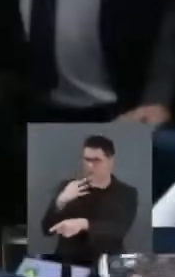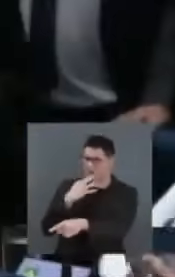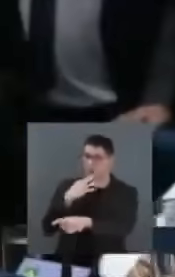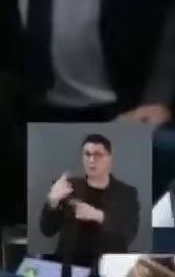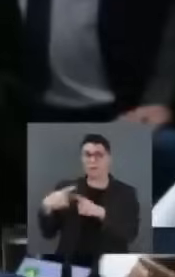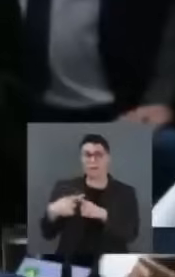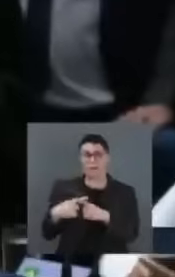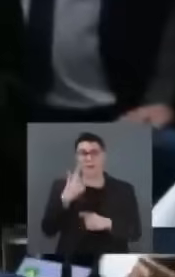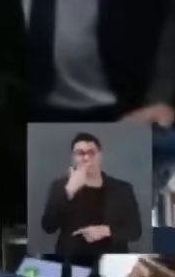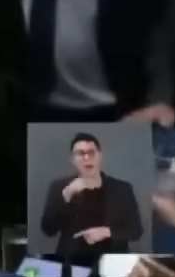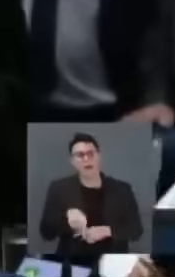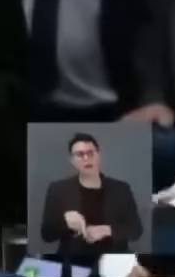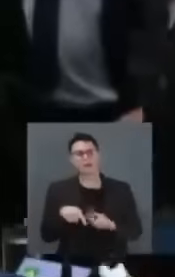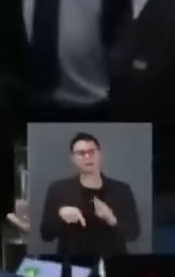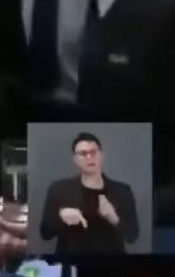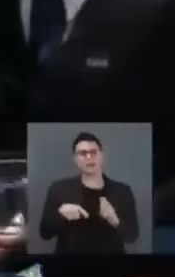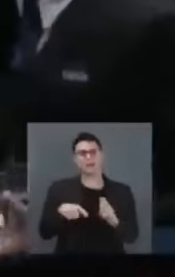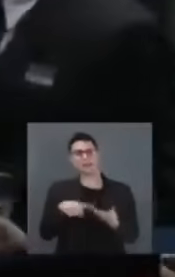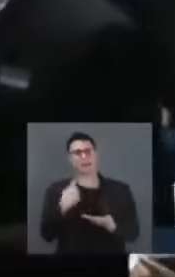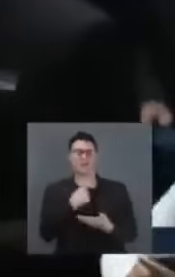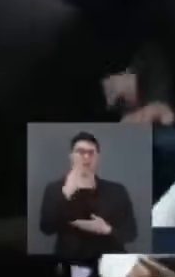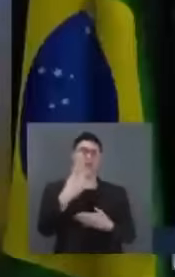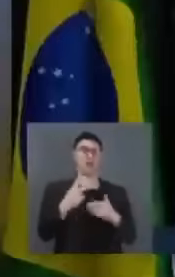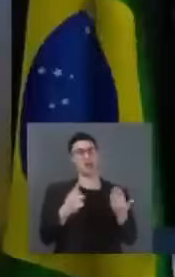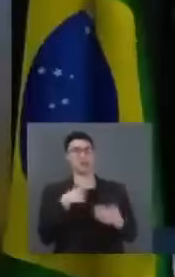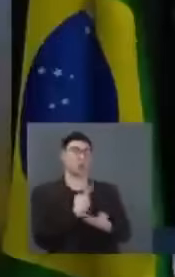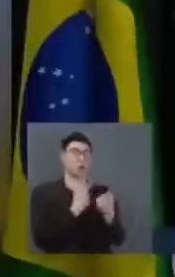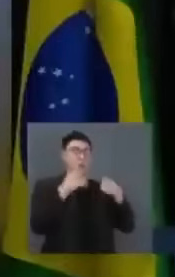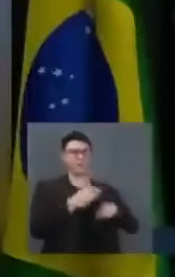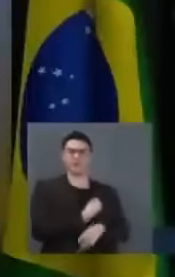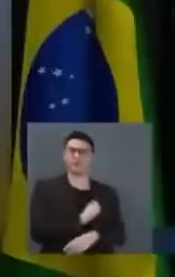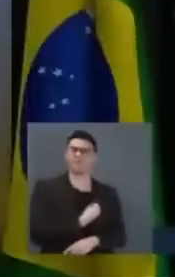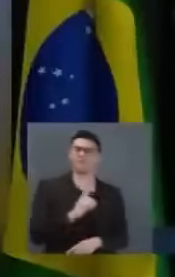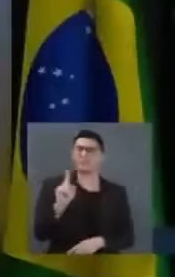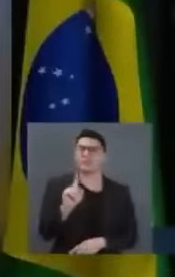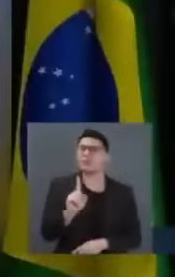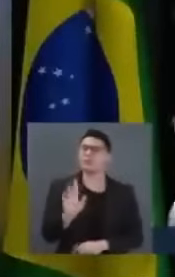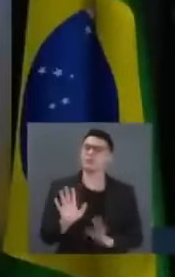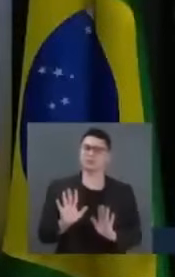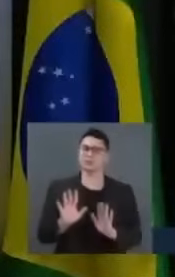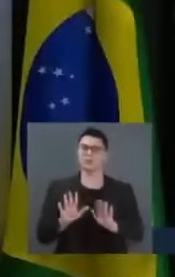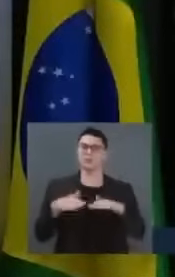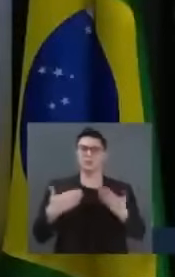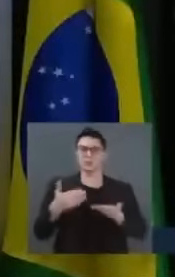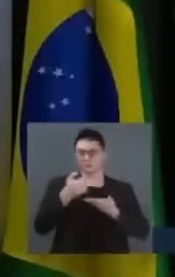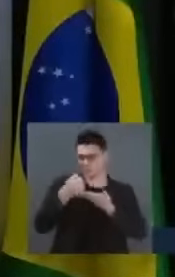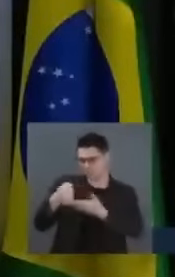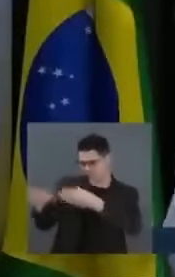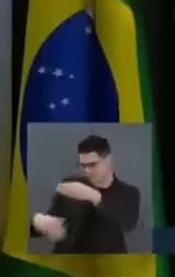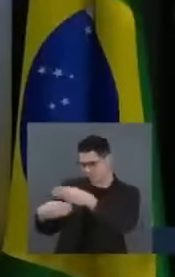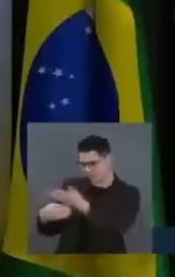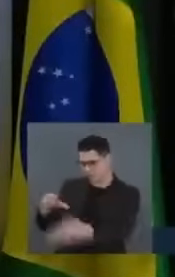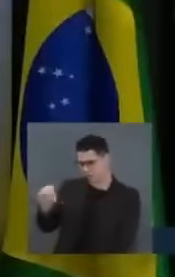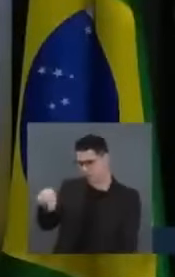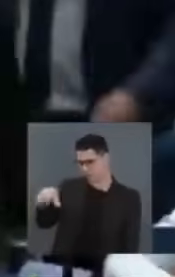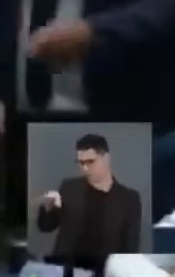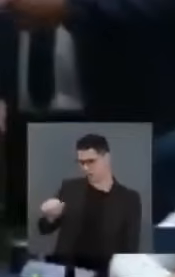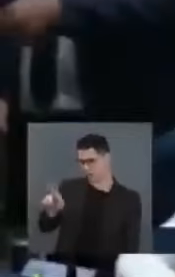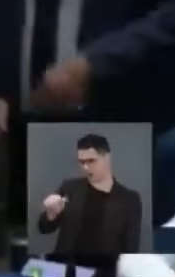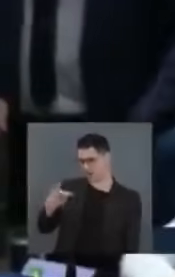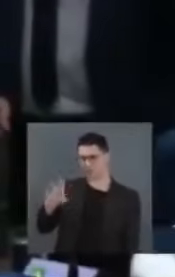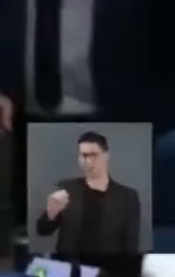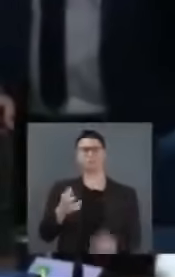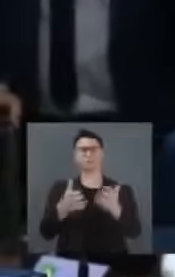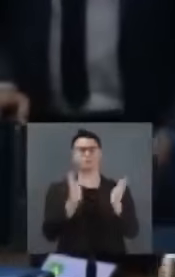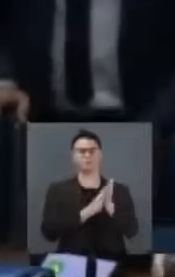que aqui a gente até é a favor e é contra a vida o que estão falando. Portanto, concedo a Vossa Excelência, meu amigo, a palavra. Eu